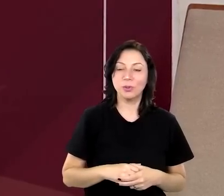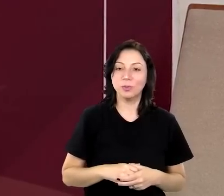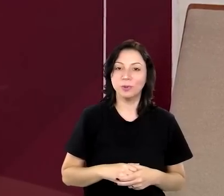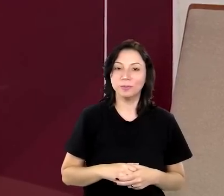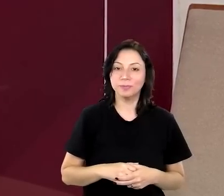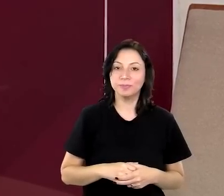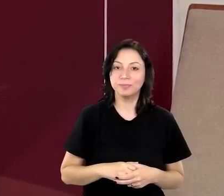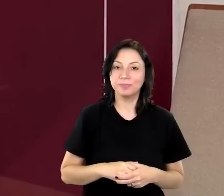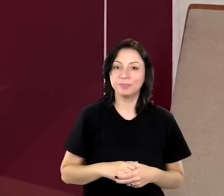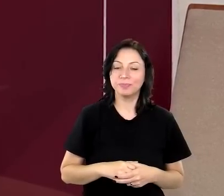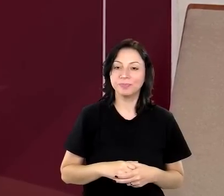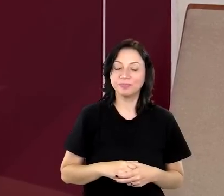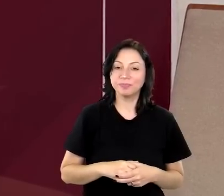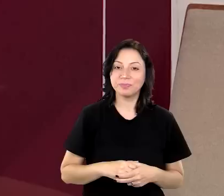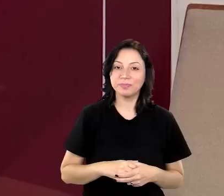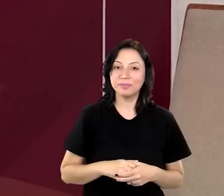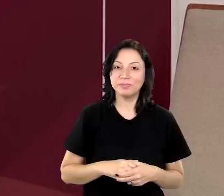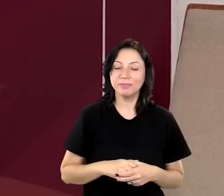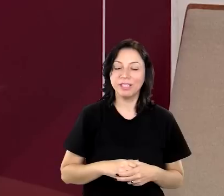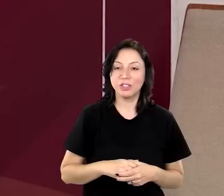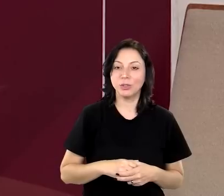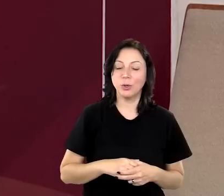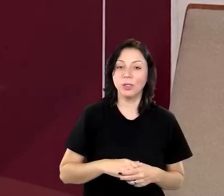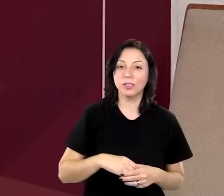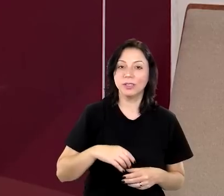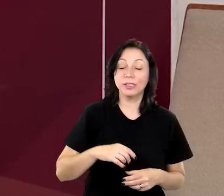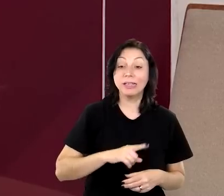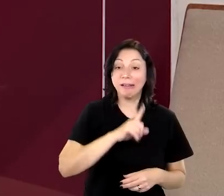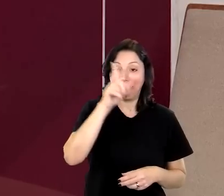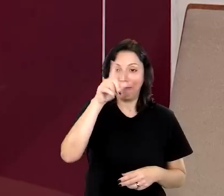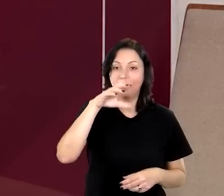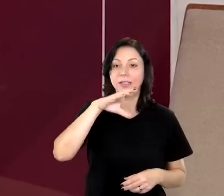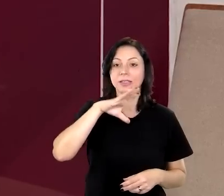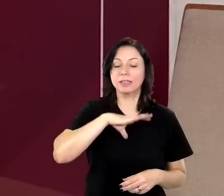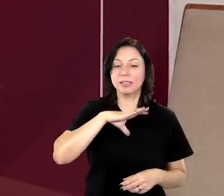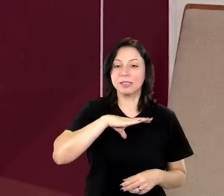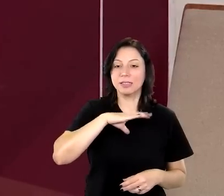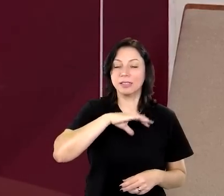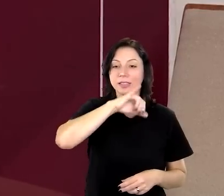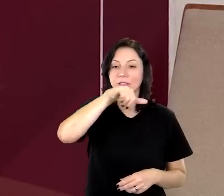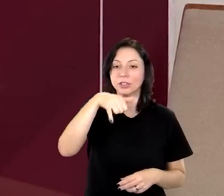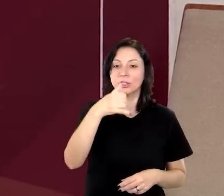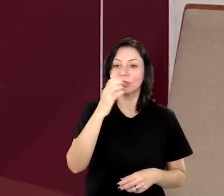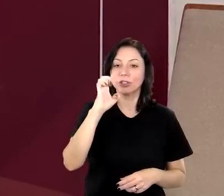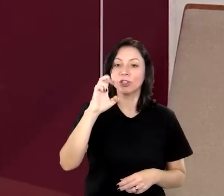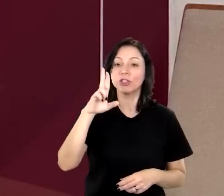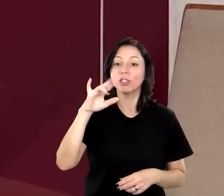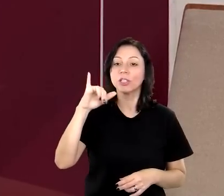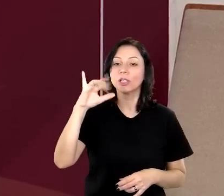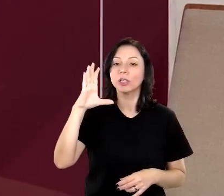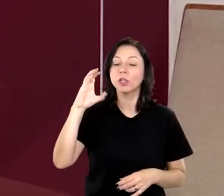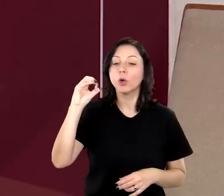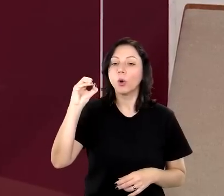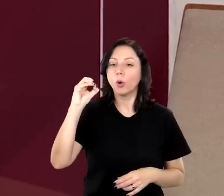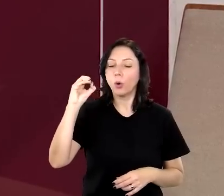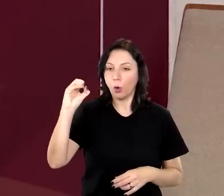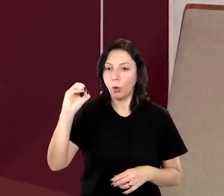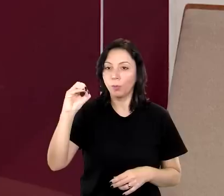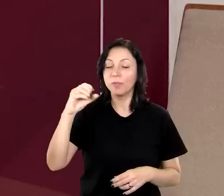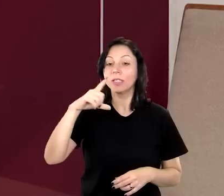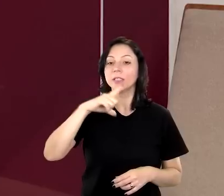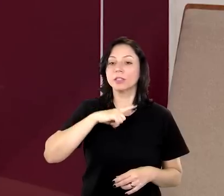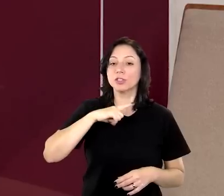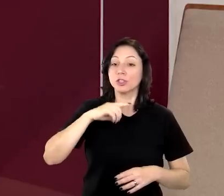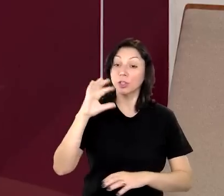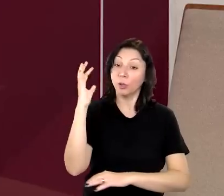Um sicômoro mentiroso. Mas, sei lá, diz que Zaqueu subiu naquele sicômoro. Quer dizer, esse sicômoro já